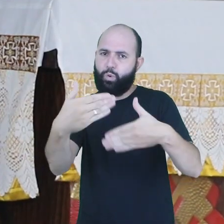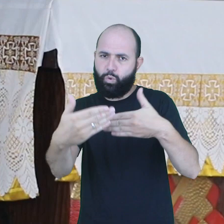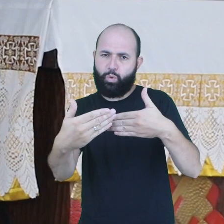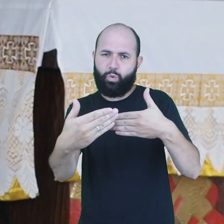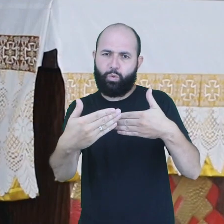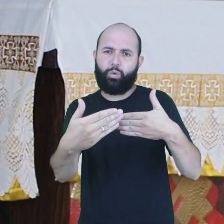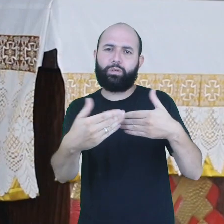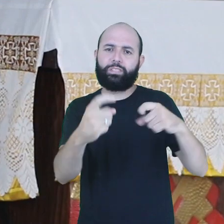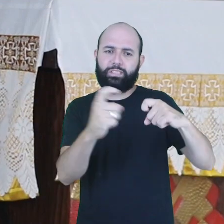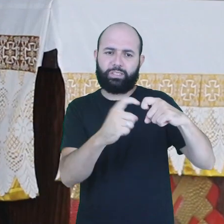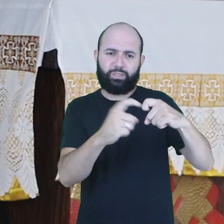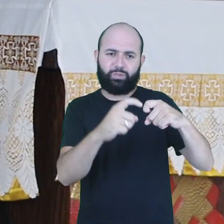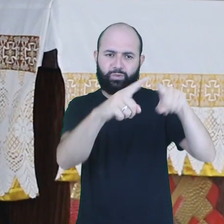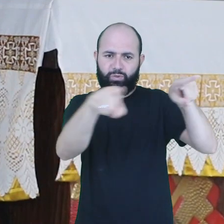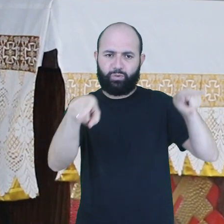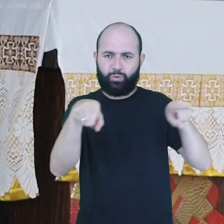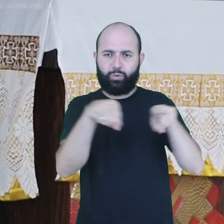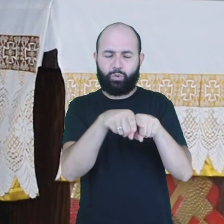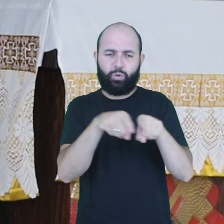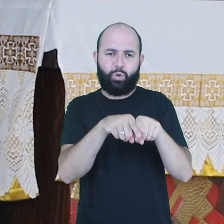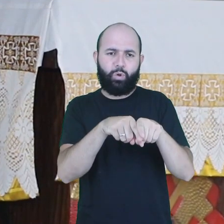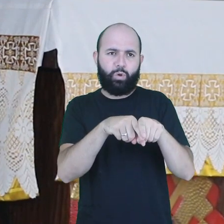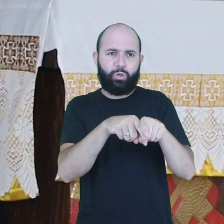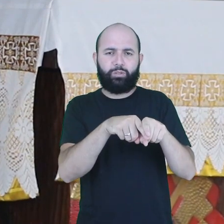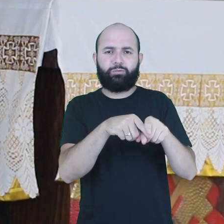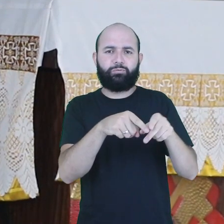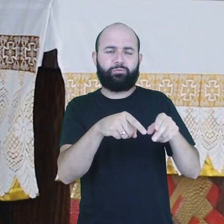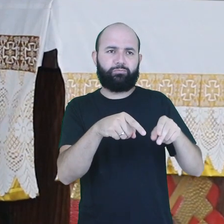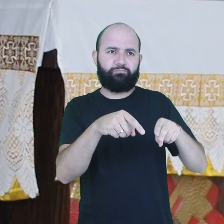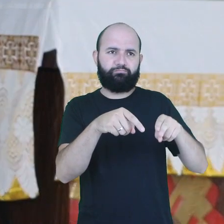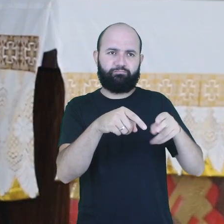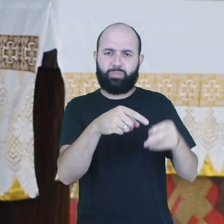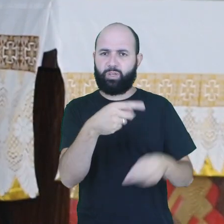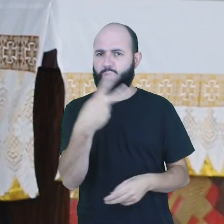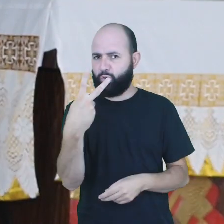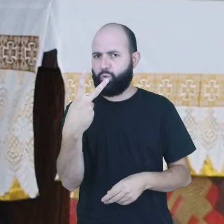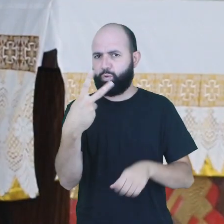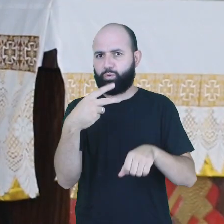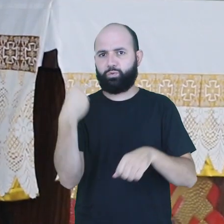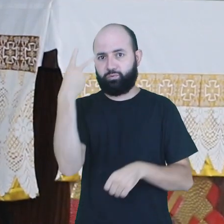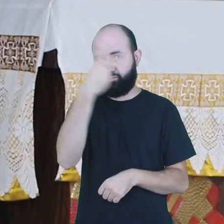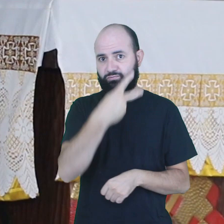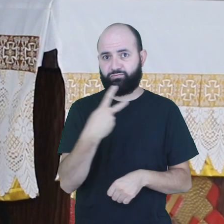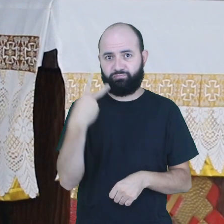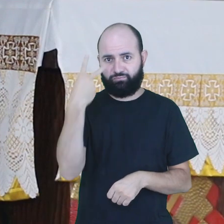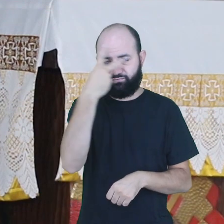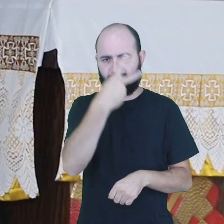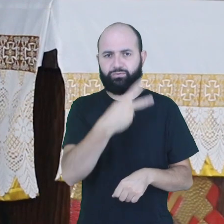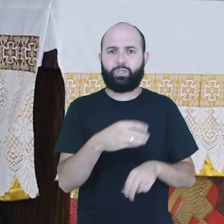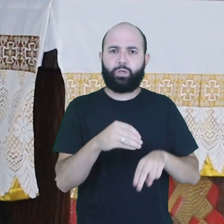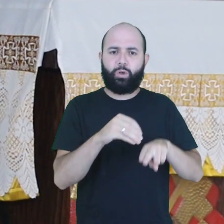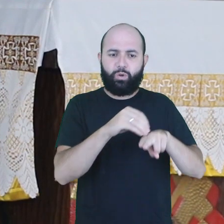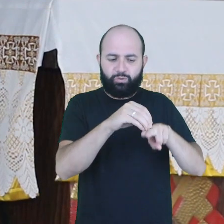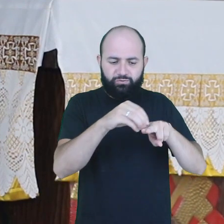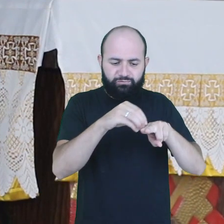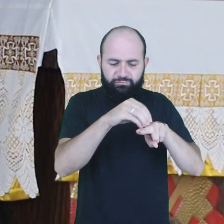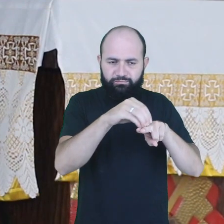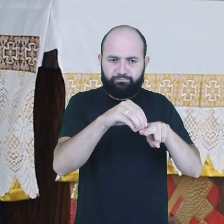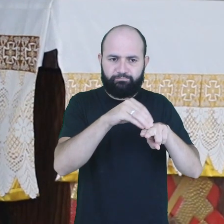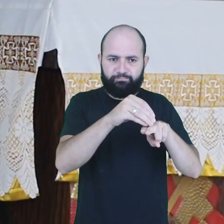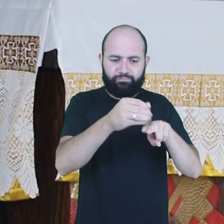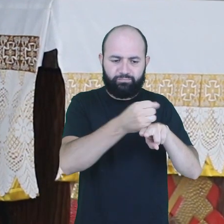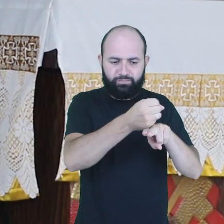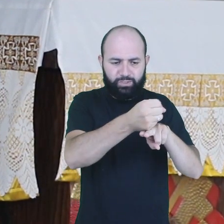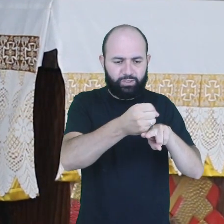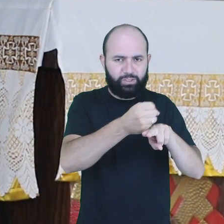lá no consultório do médico. Ele foi fazer era 2 horas da tarde. Ele foi fazer uma ultrassom